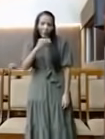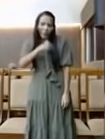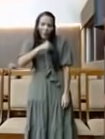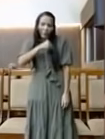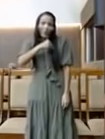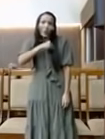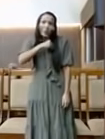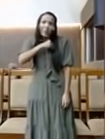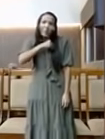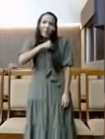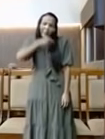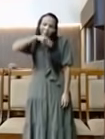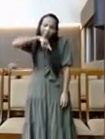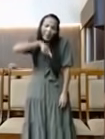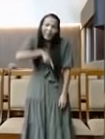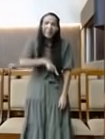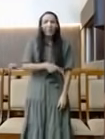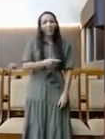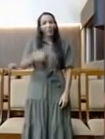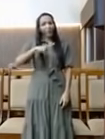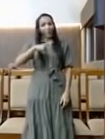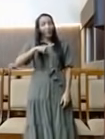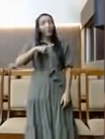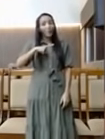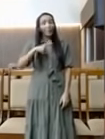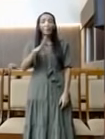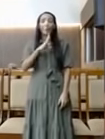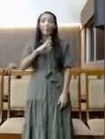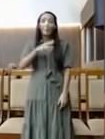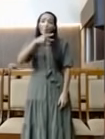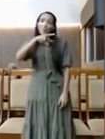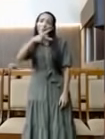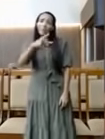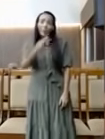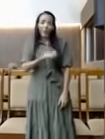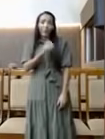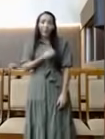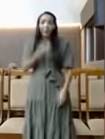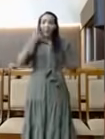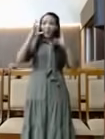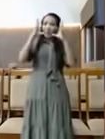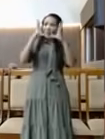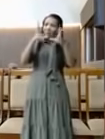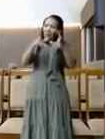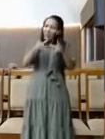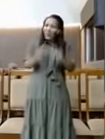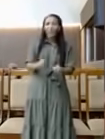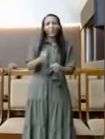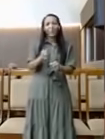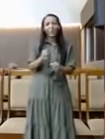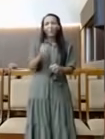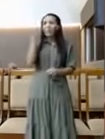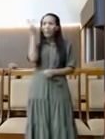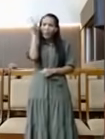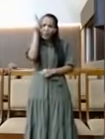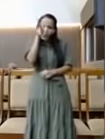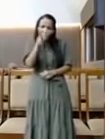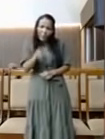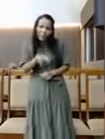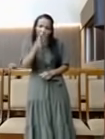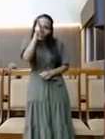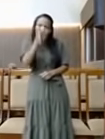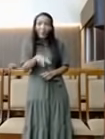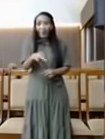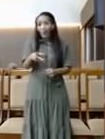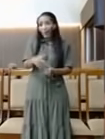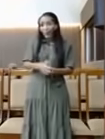Conheci um homem de Deus um pastor e precisa ter o posicionamento ele na ponta vezes divulguei na água irmão deu uma roupa porque